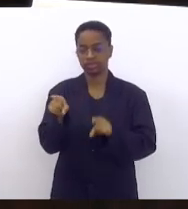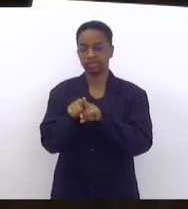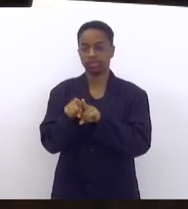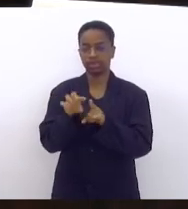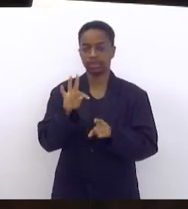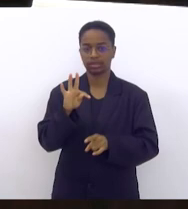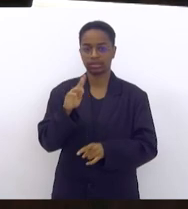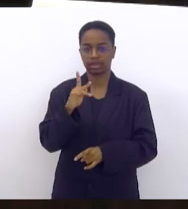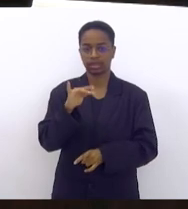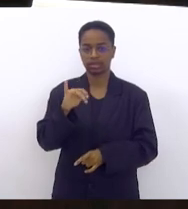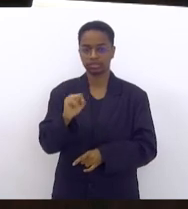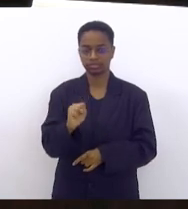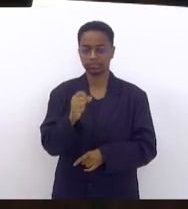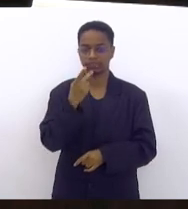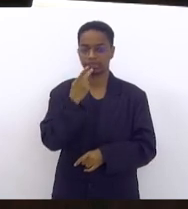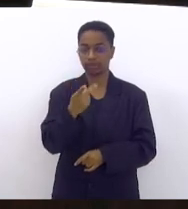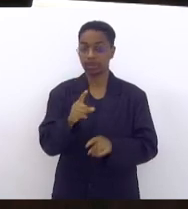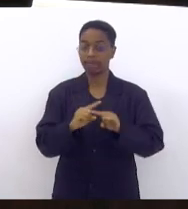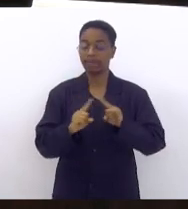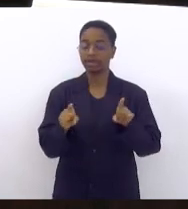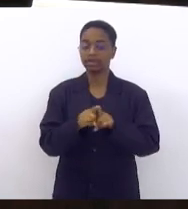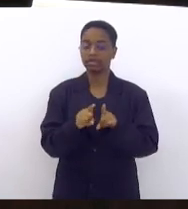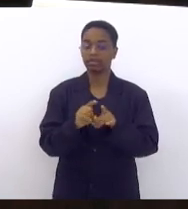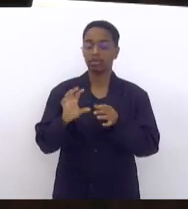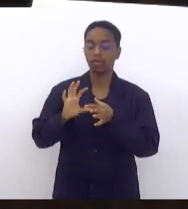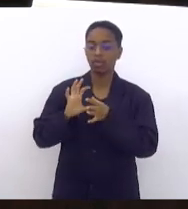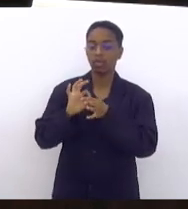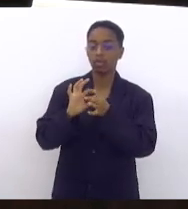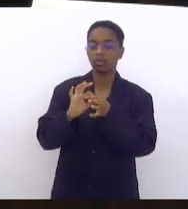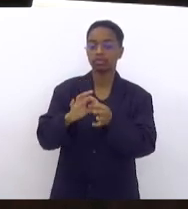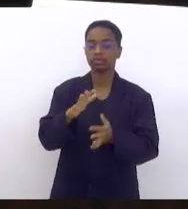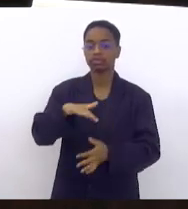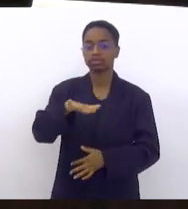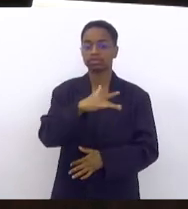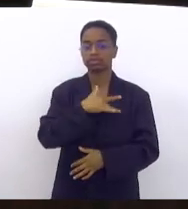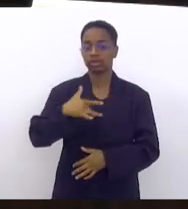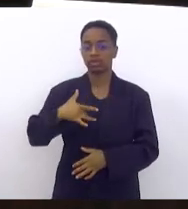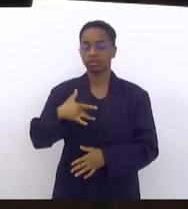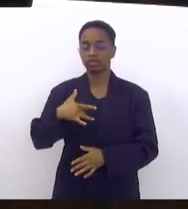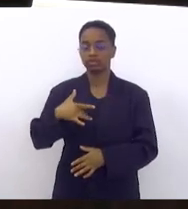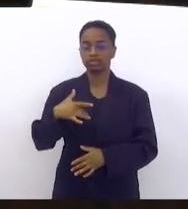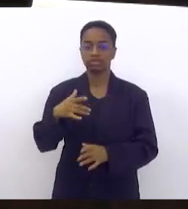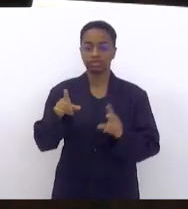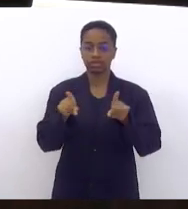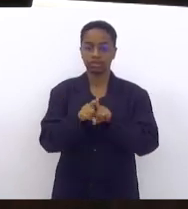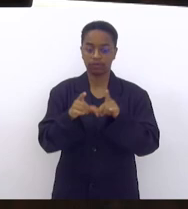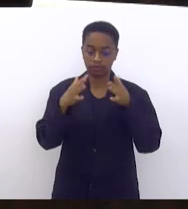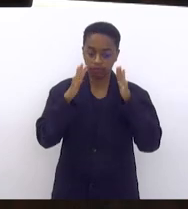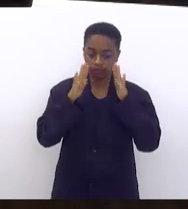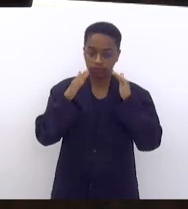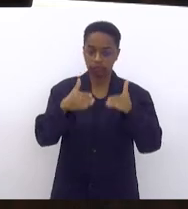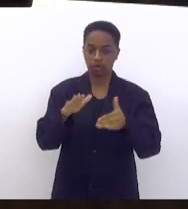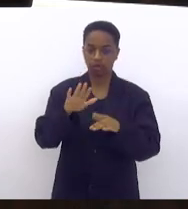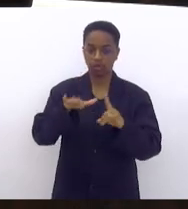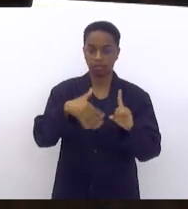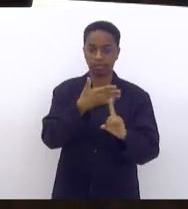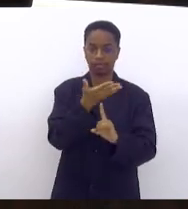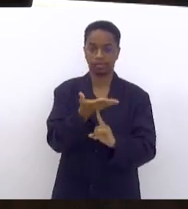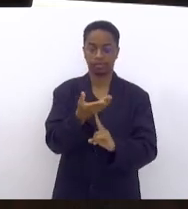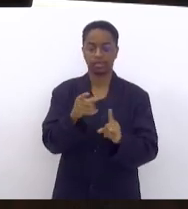né? Mas a todo o contexto de saúde em relação ao ambiente, né?